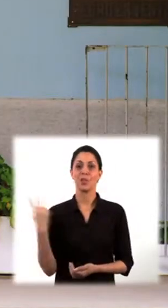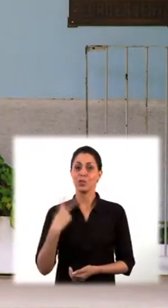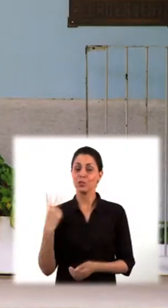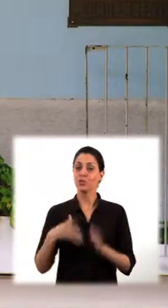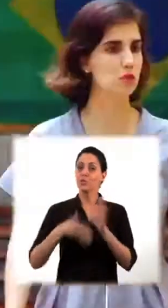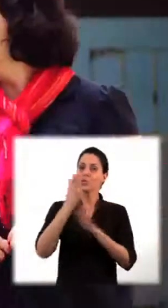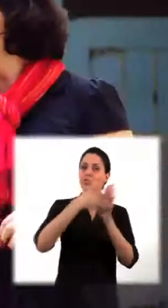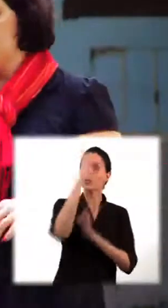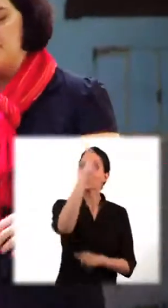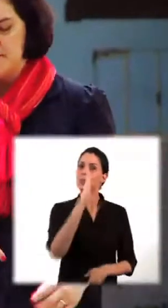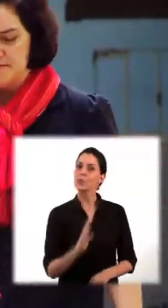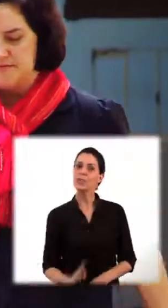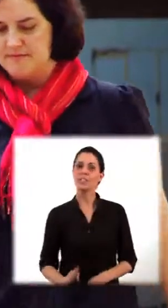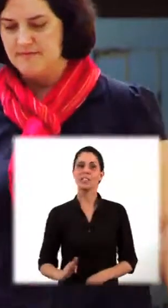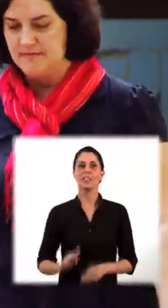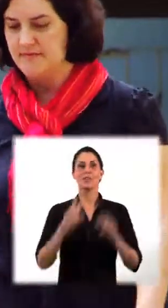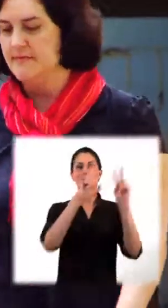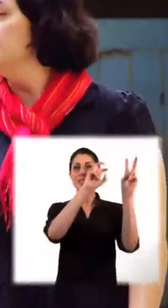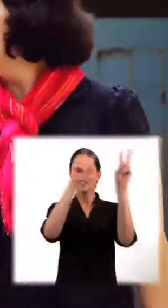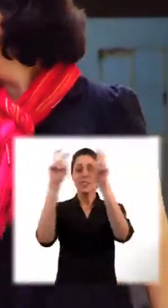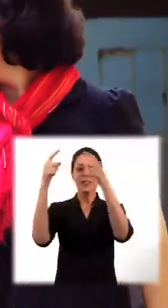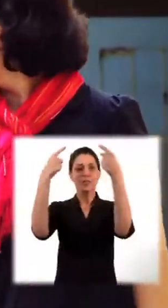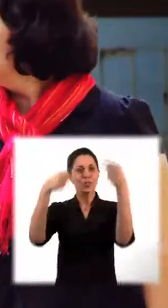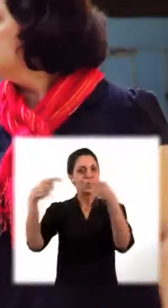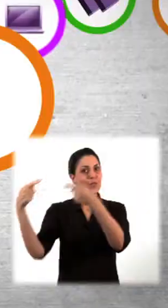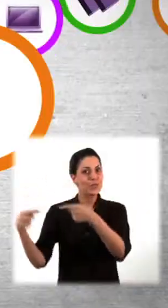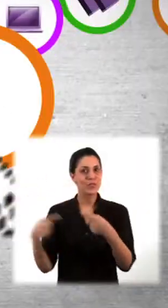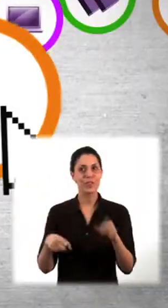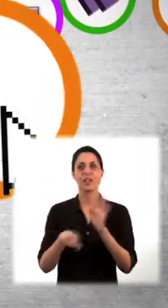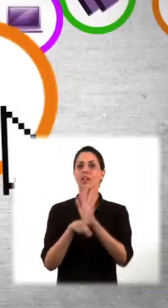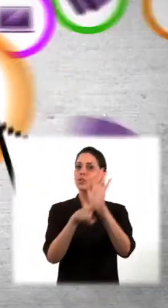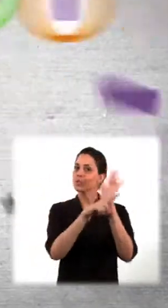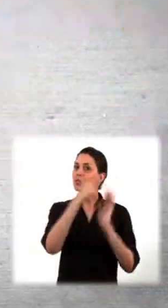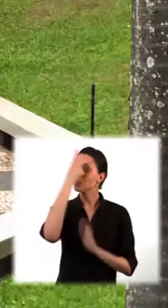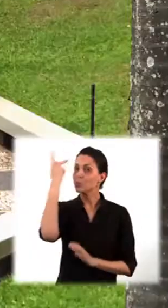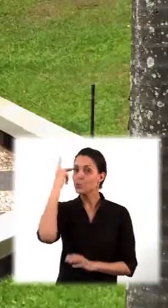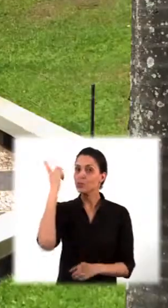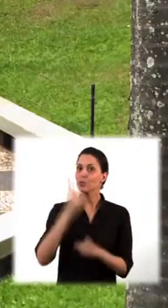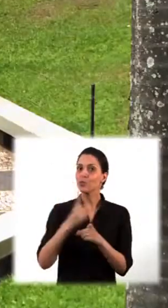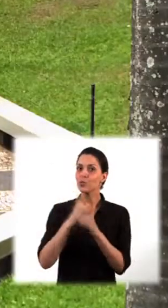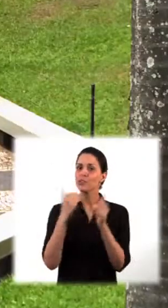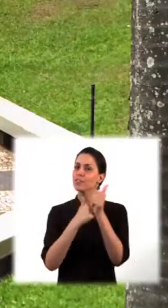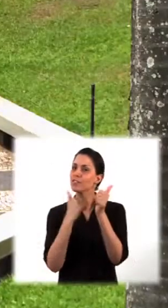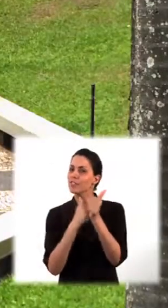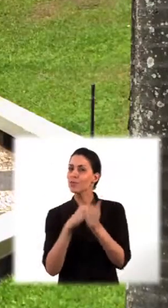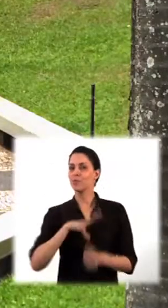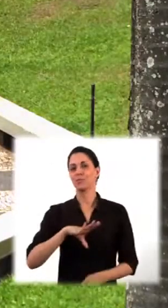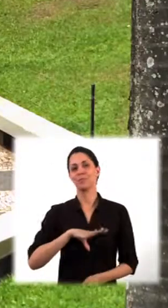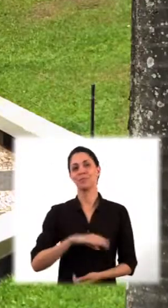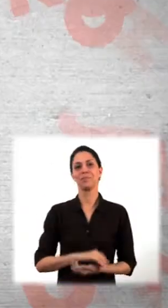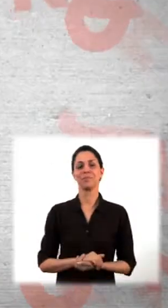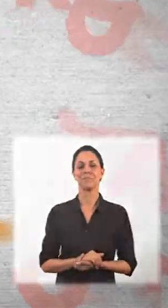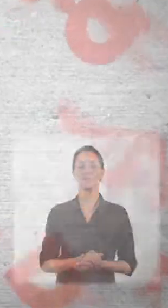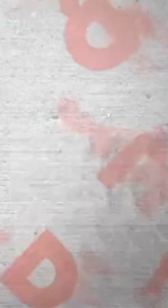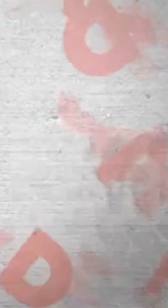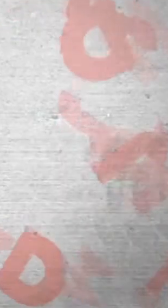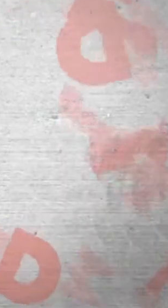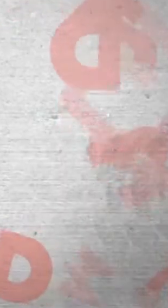viajar pelo Brasil levando temas, desafios e ajudando as pessoas a desvendar os segredos da língua portuguesa.